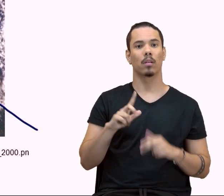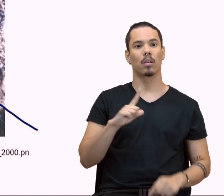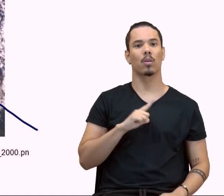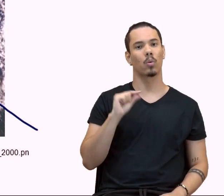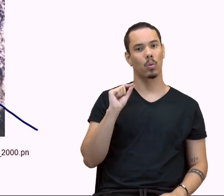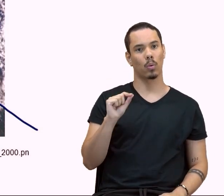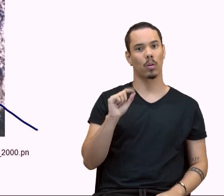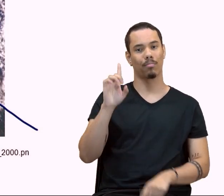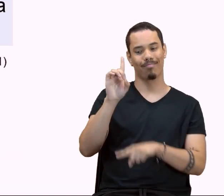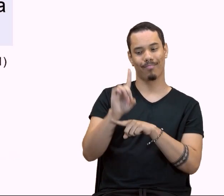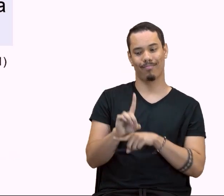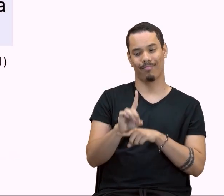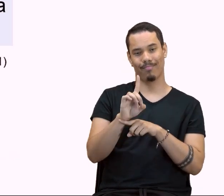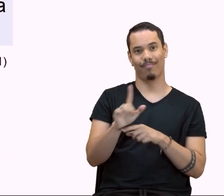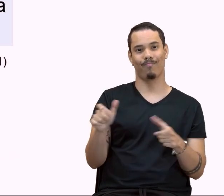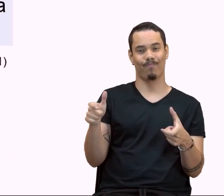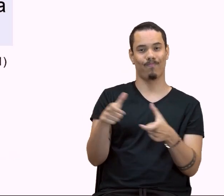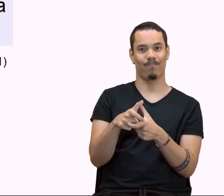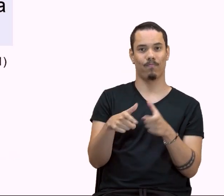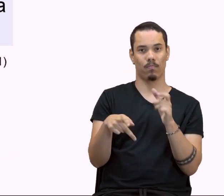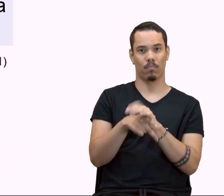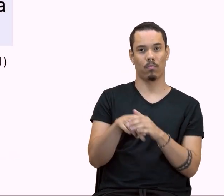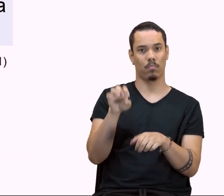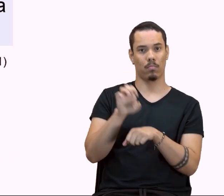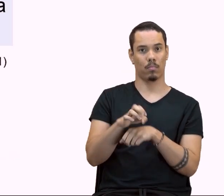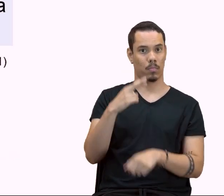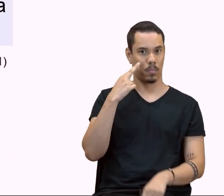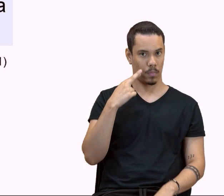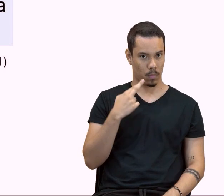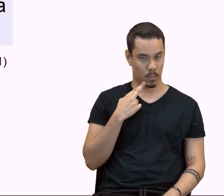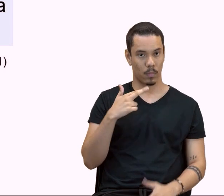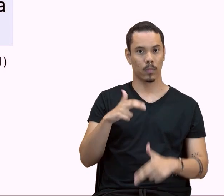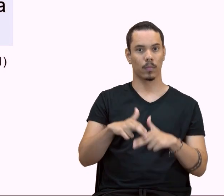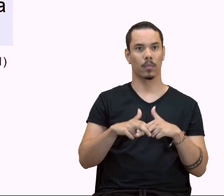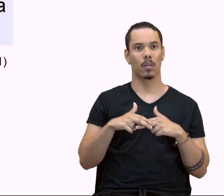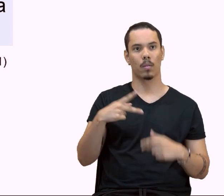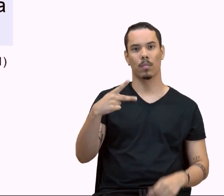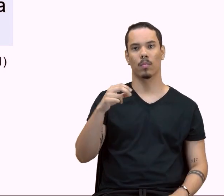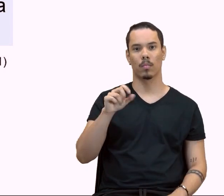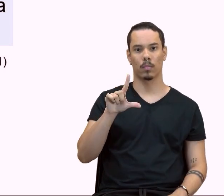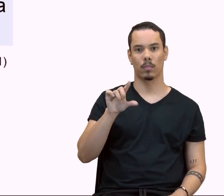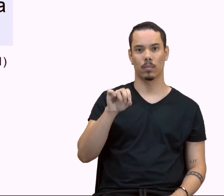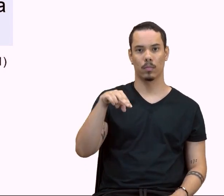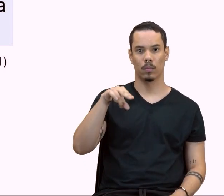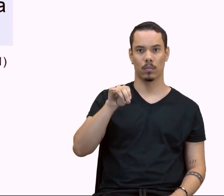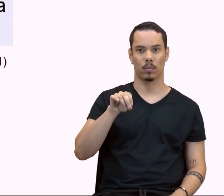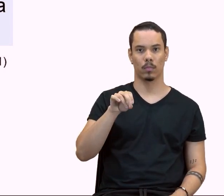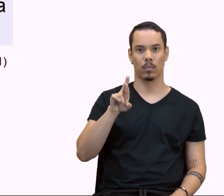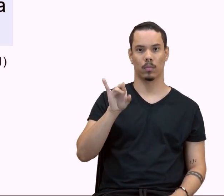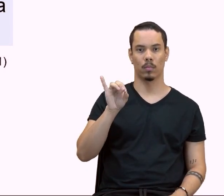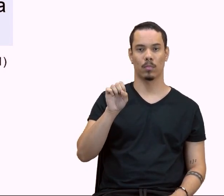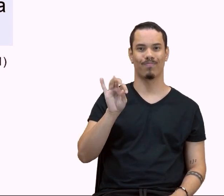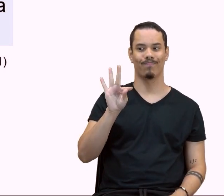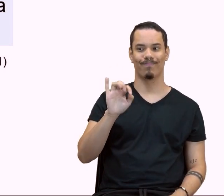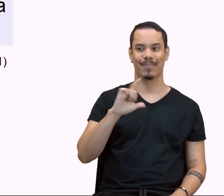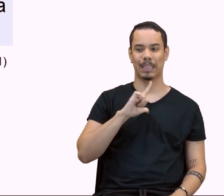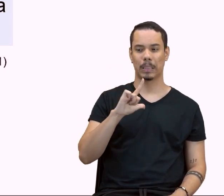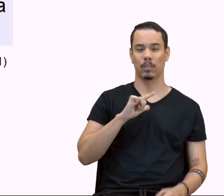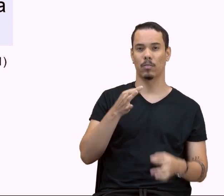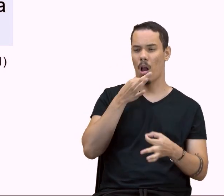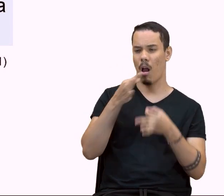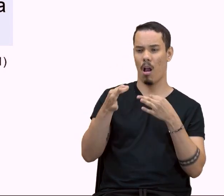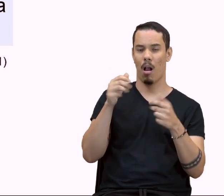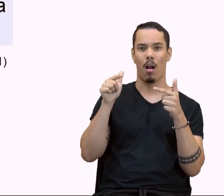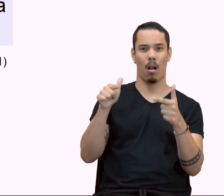densidade demográfica no estado de Rondônia. Beleza, então o Polo Oeste ele foi muito criticado e acabou sendo